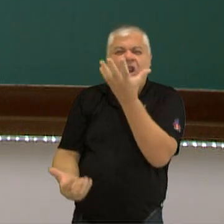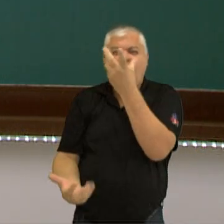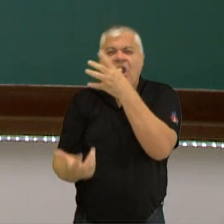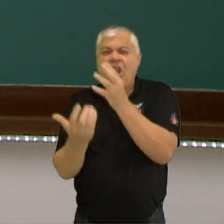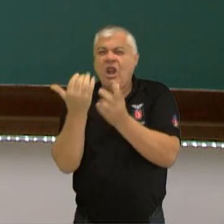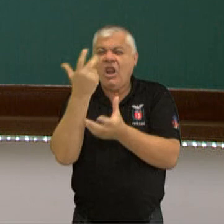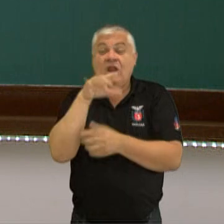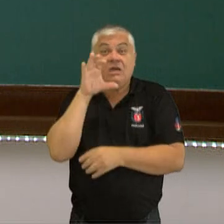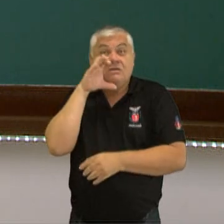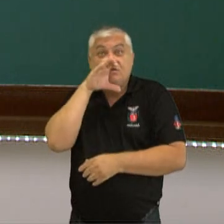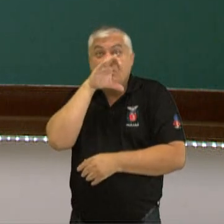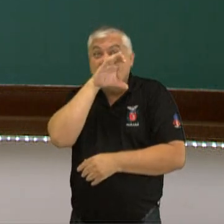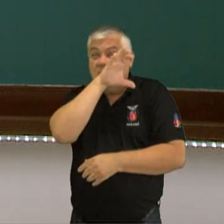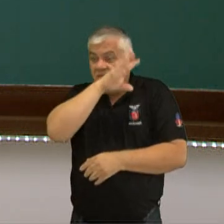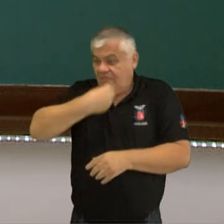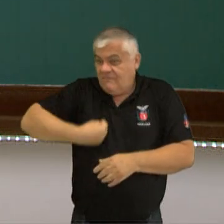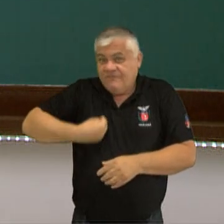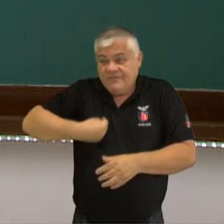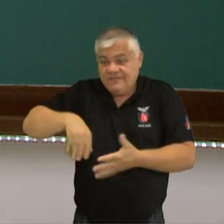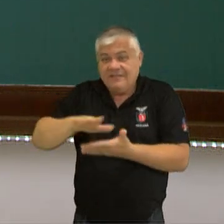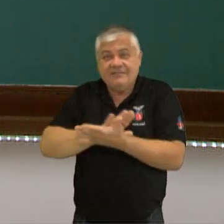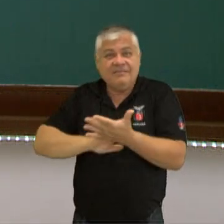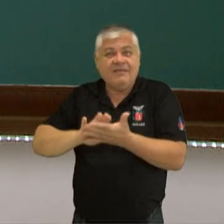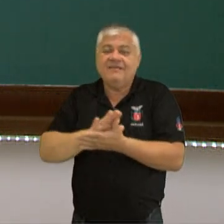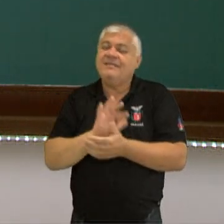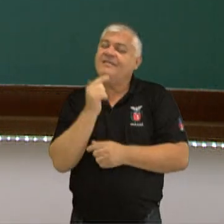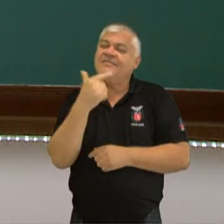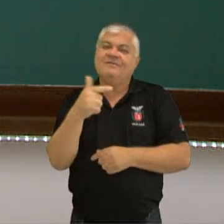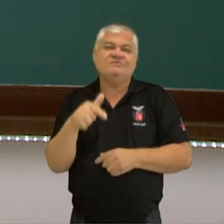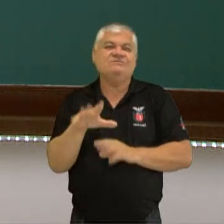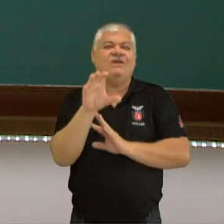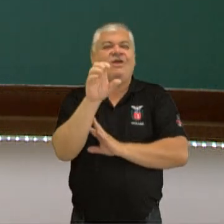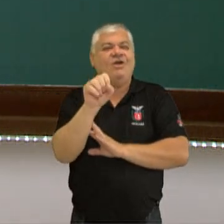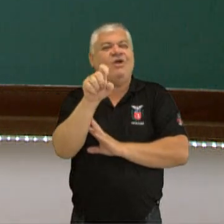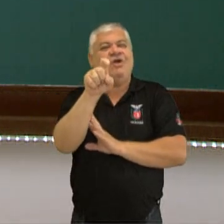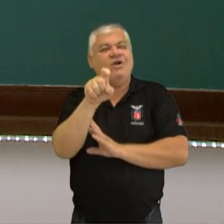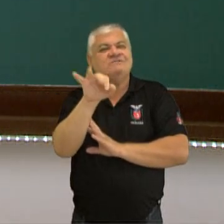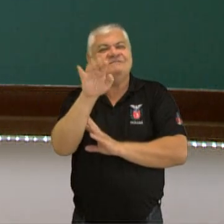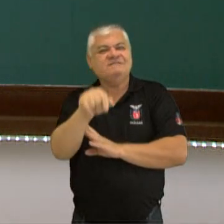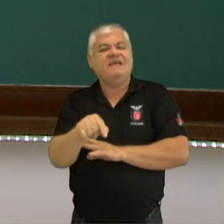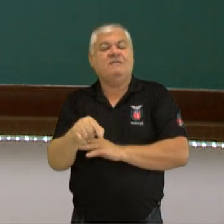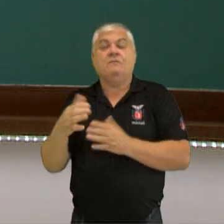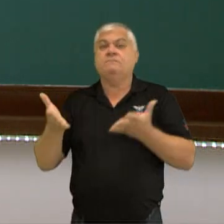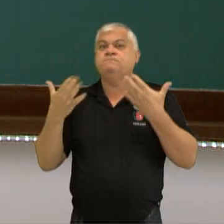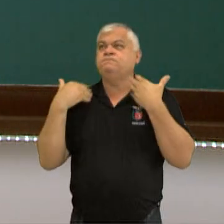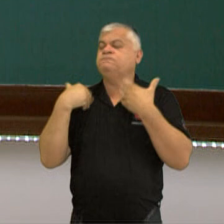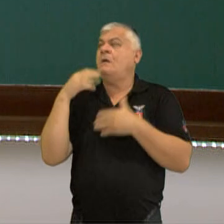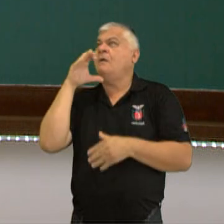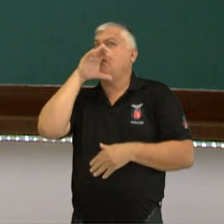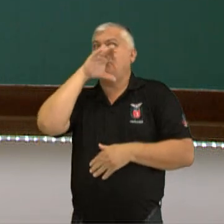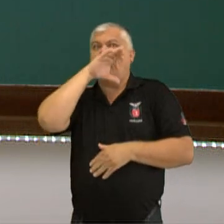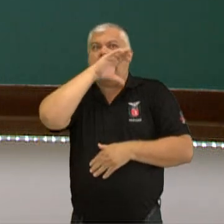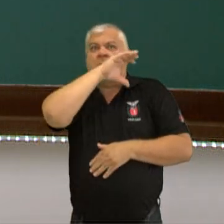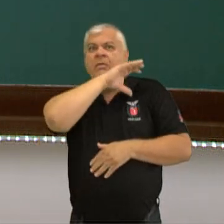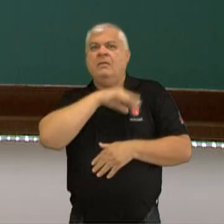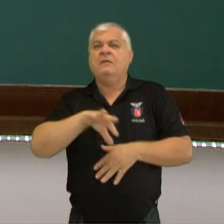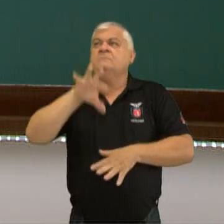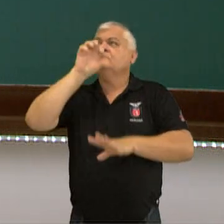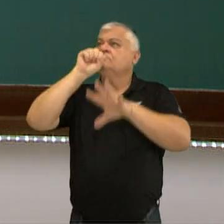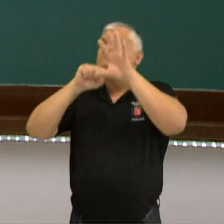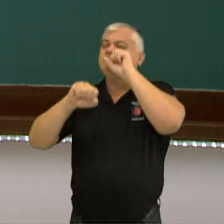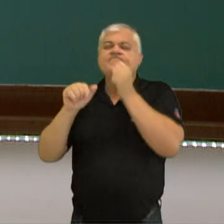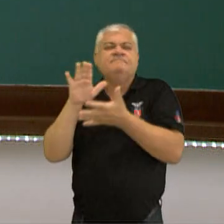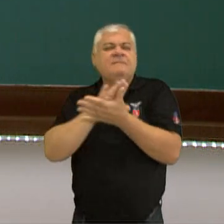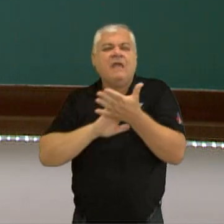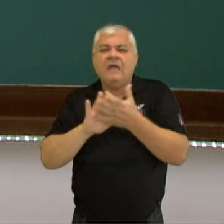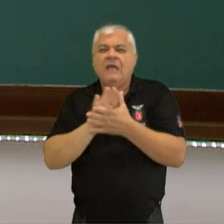eram propícias à vida. O quê? A ausência do oxigênio, muito calor, né? Não ter a atmosfera, né? A camada